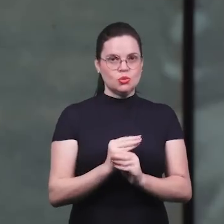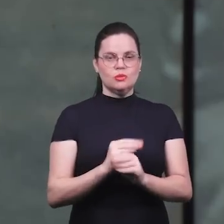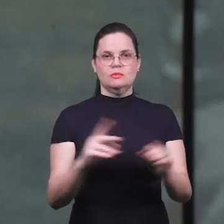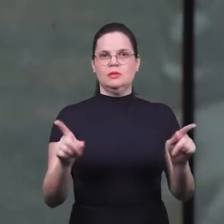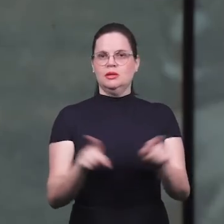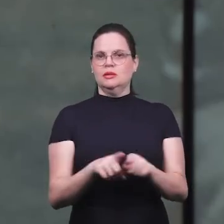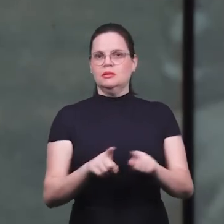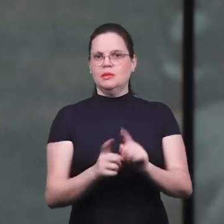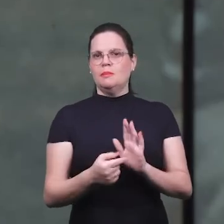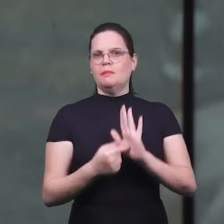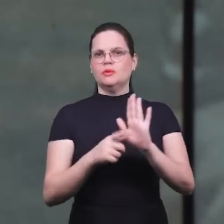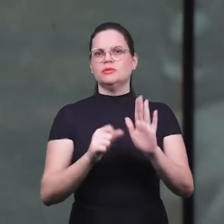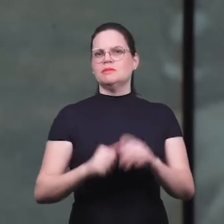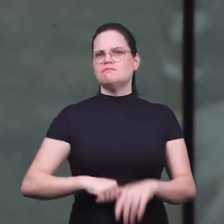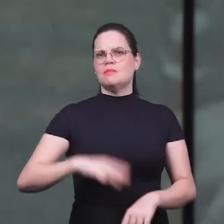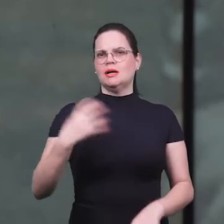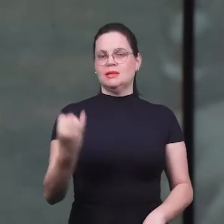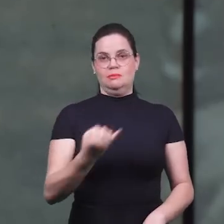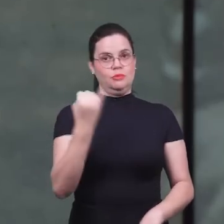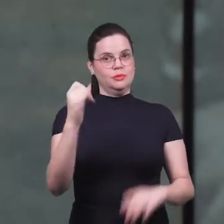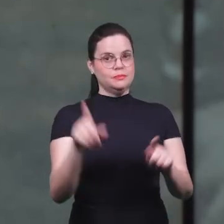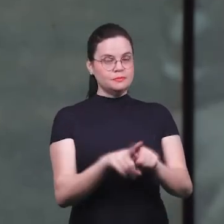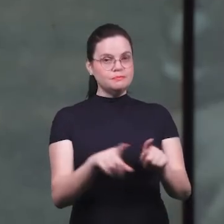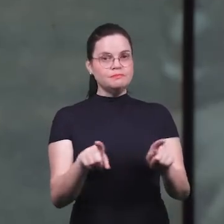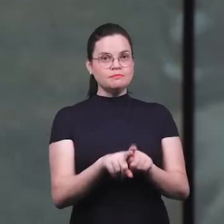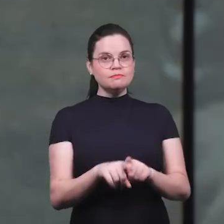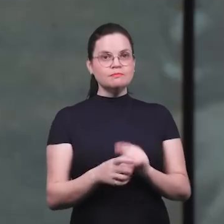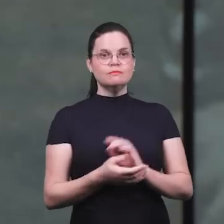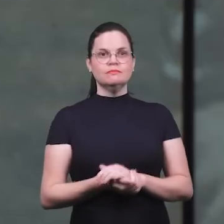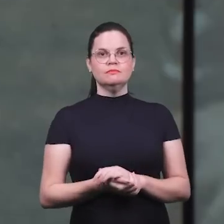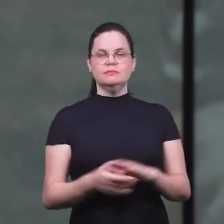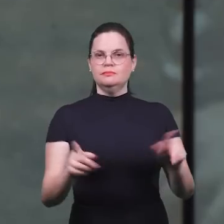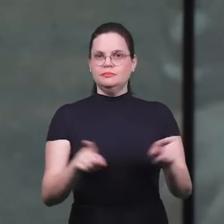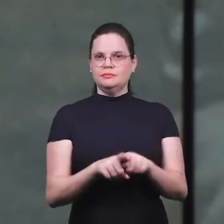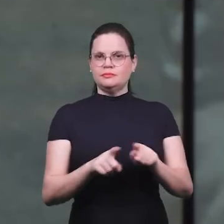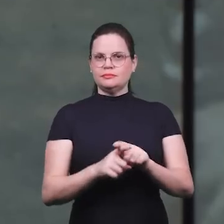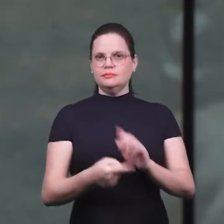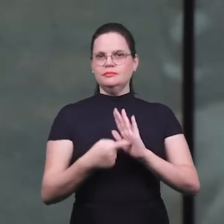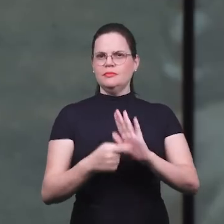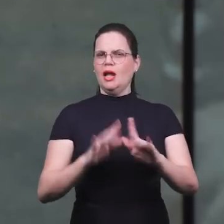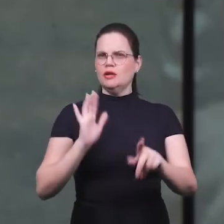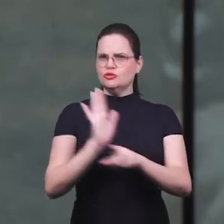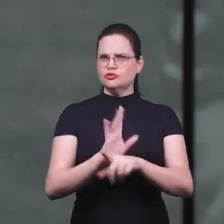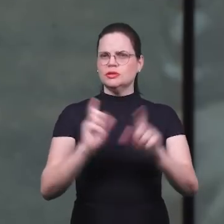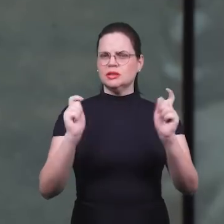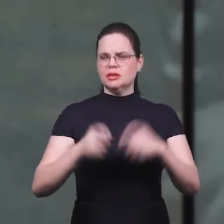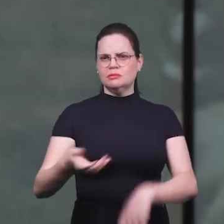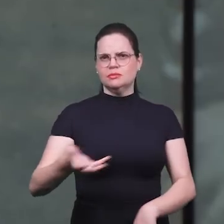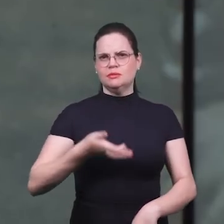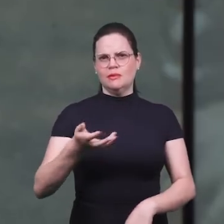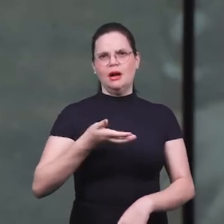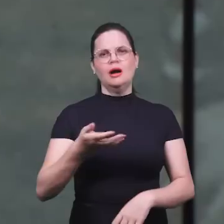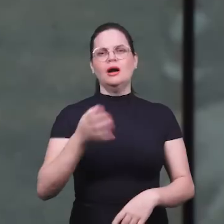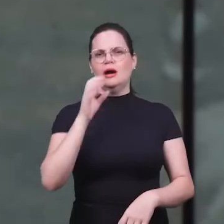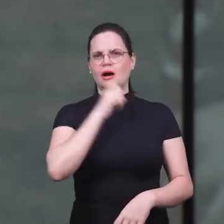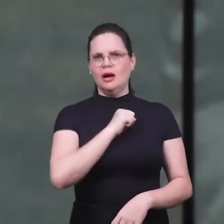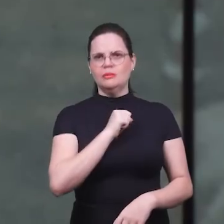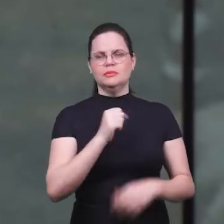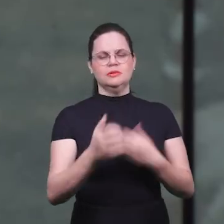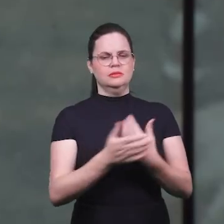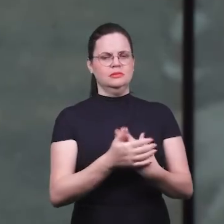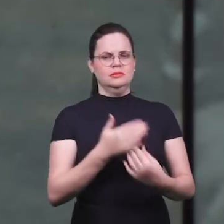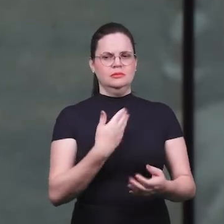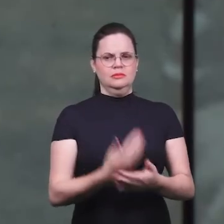coloca para vocês aquilo que tem mais relevância e ela agiliza o trabalho de vocês em